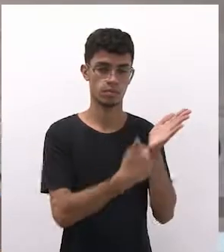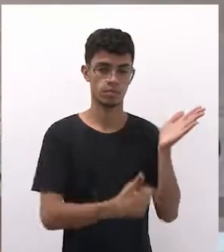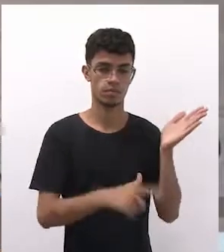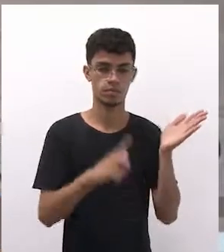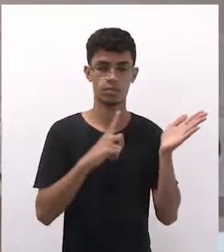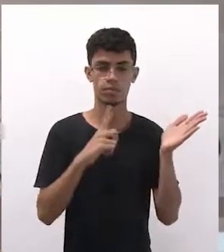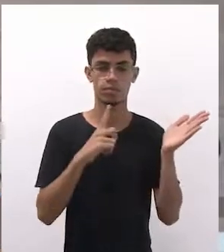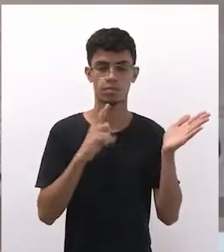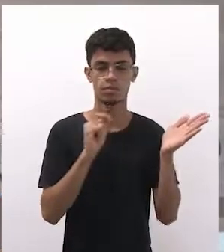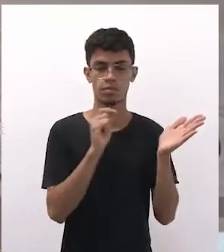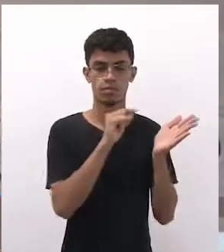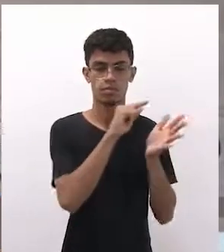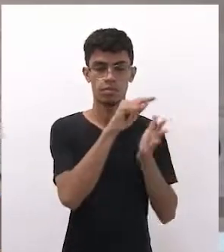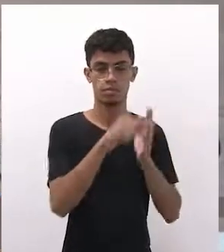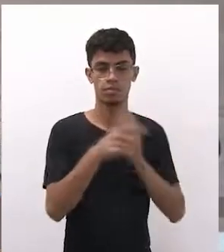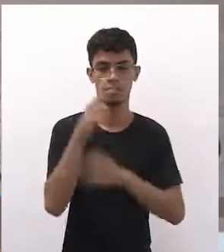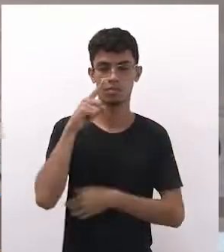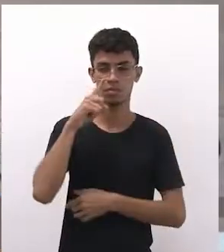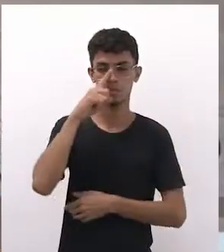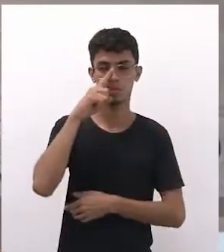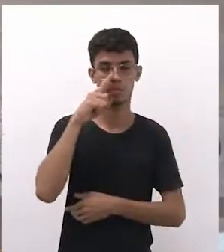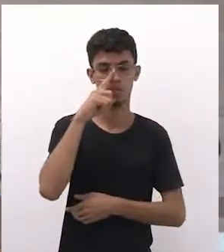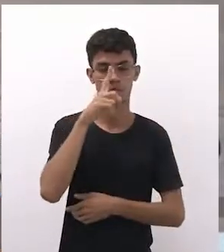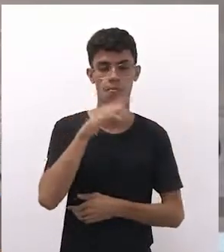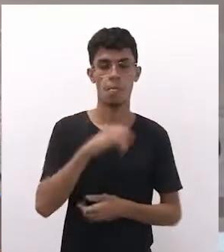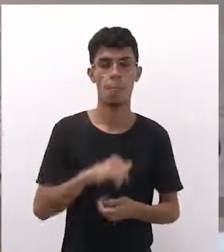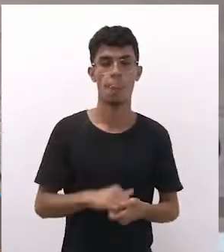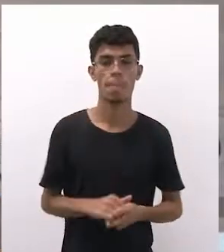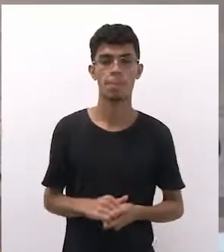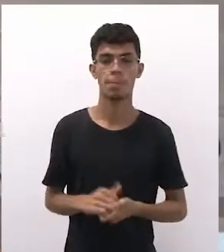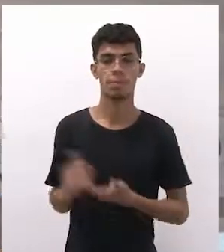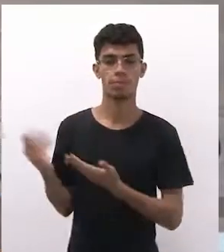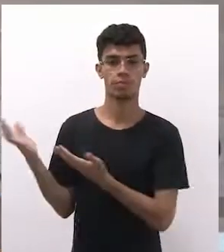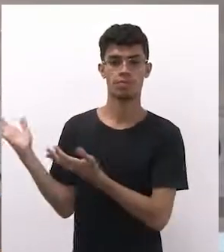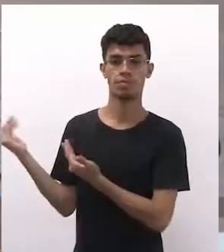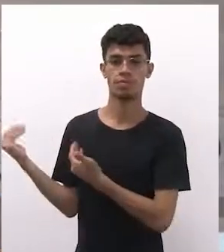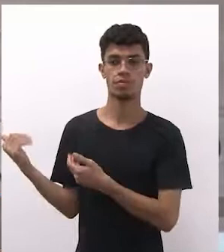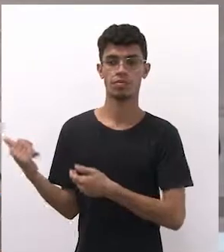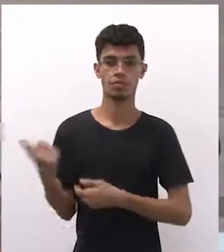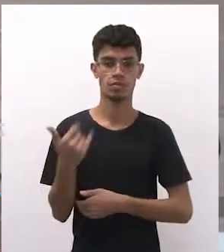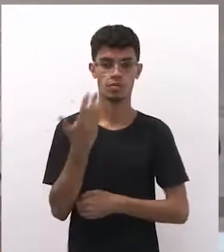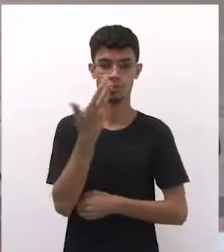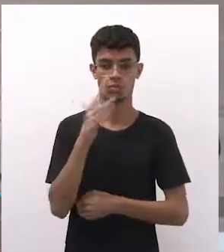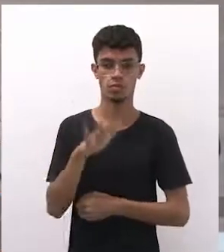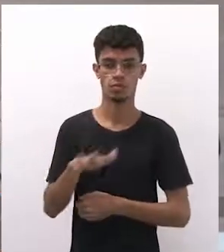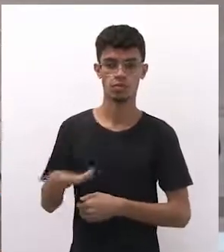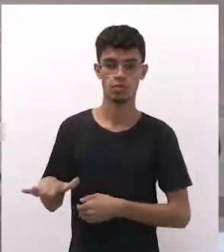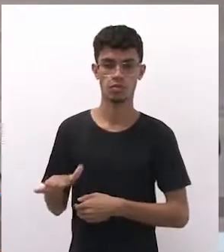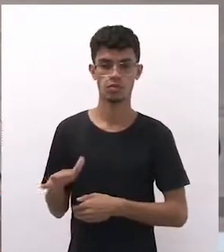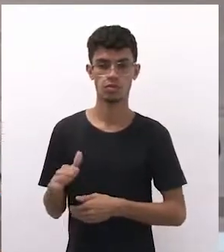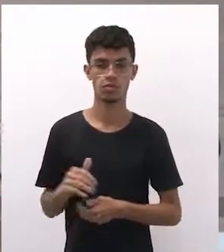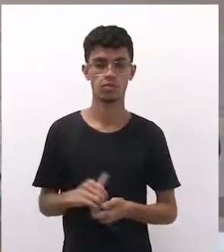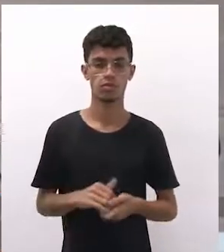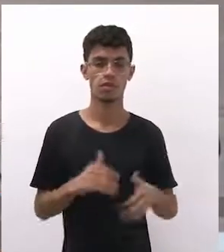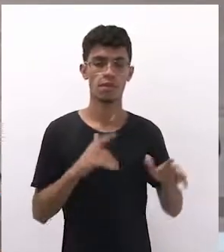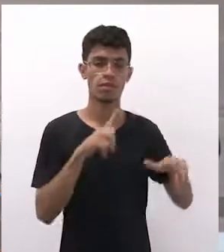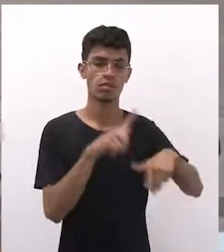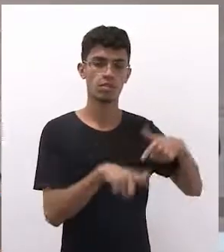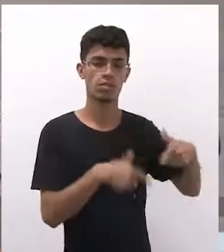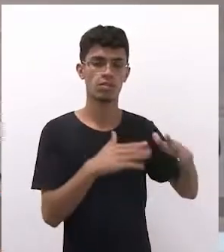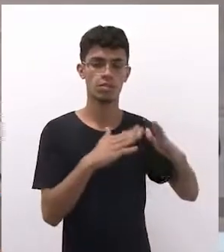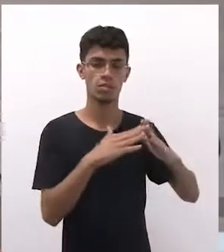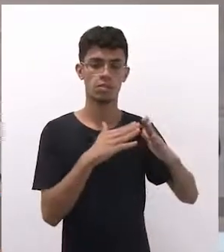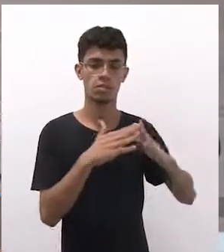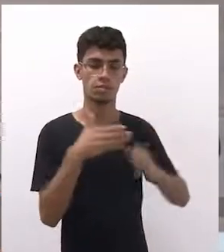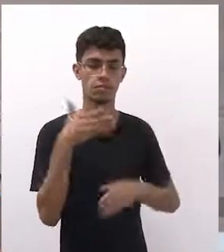os riscos, né, que essa criança e adolescente vai estar submetida no âmbito do trabalho doméstico